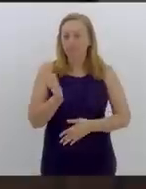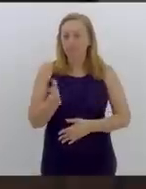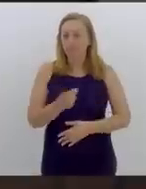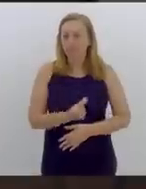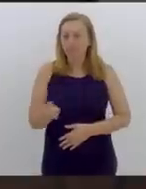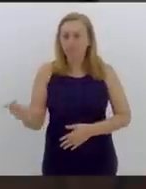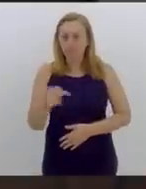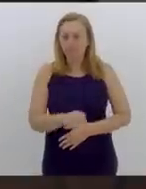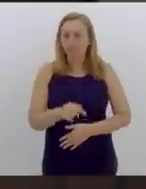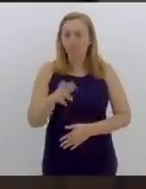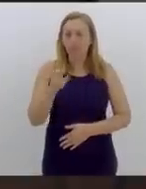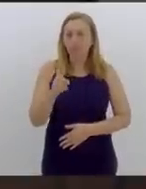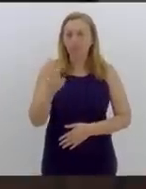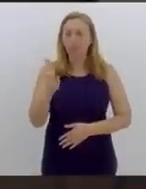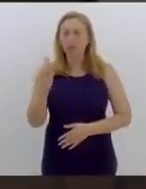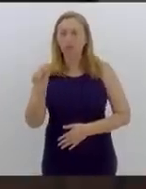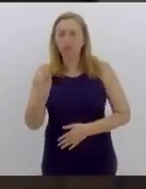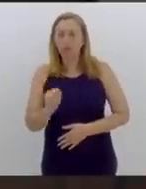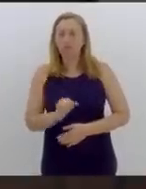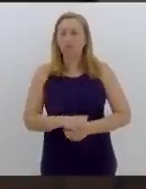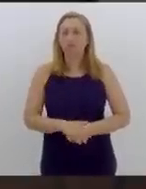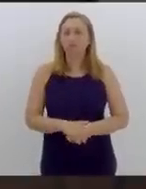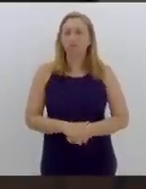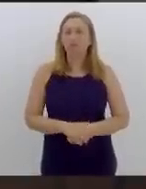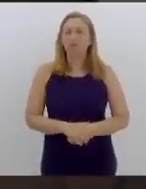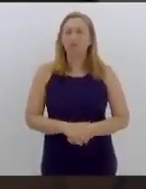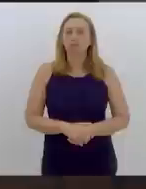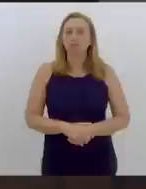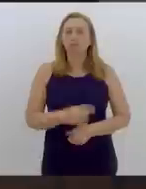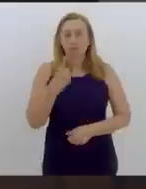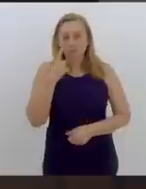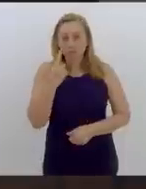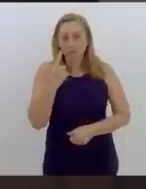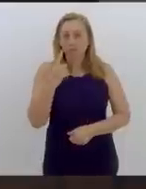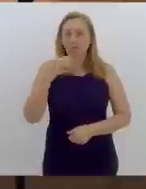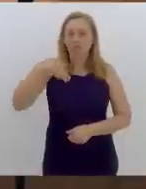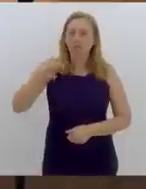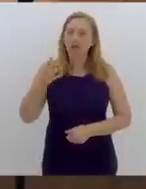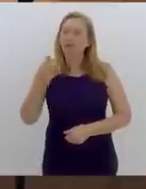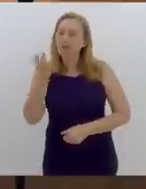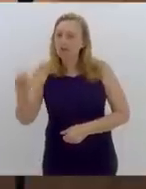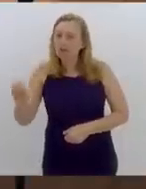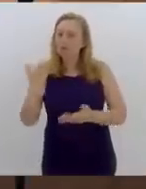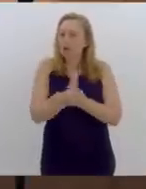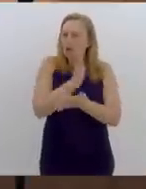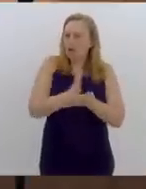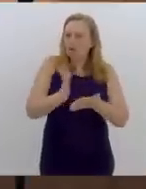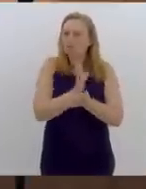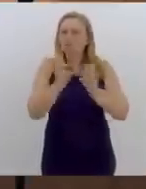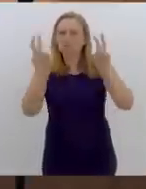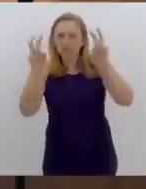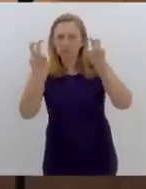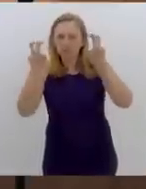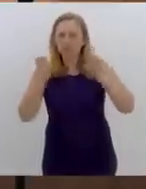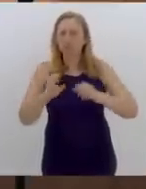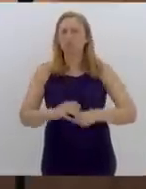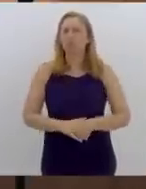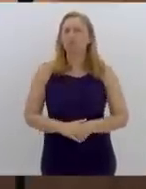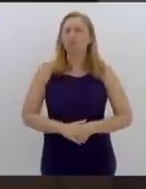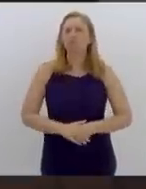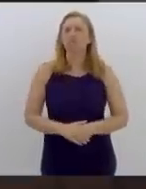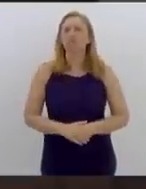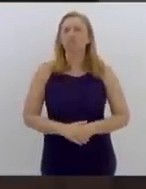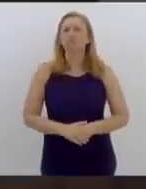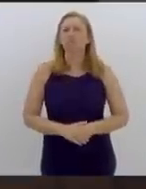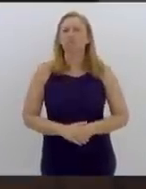Conheça o Rubens E aí nós vamos ver o Maranhão alguns casos acho que gostaríamos de ver coronéis alguns